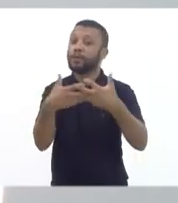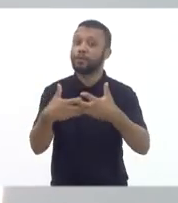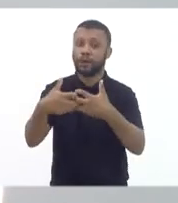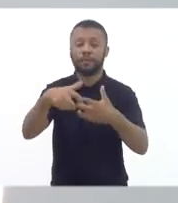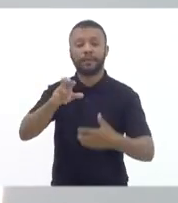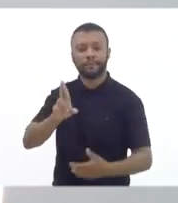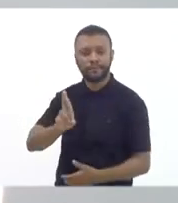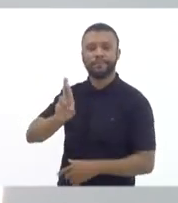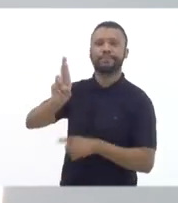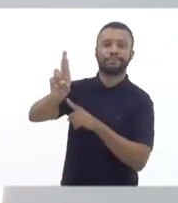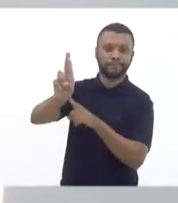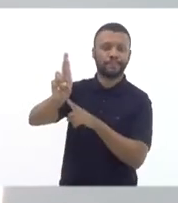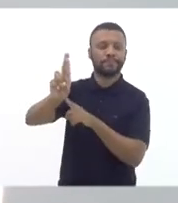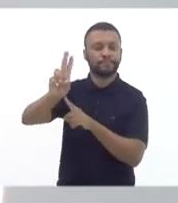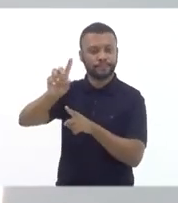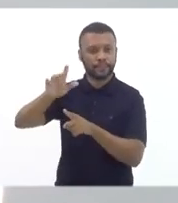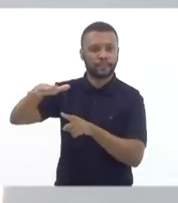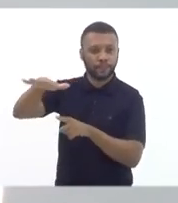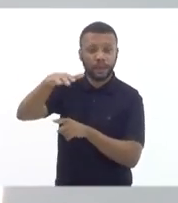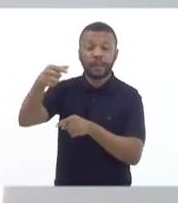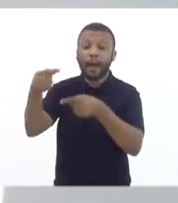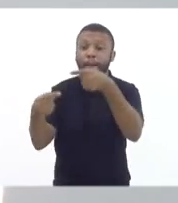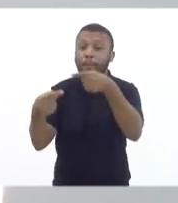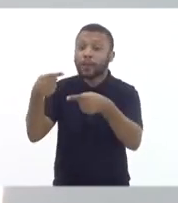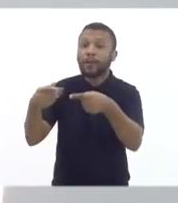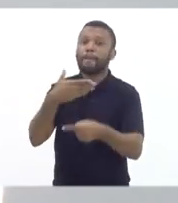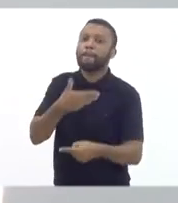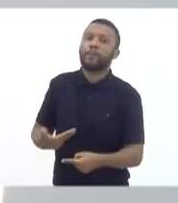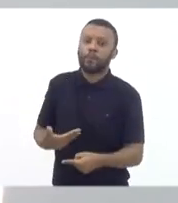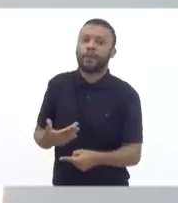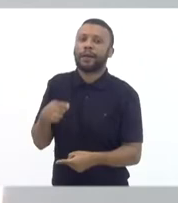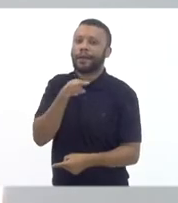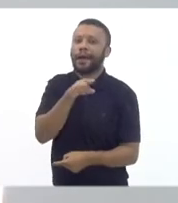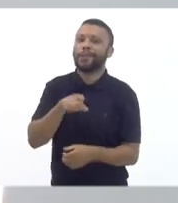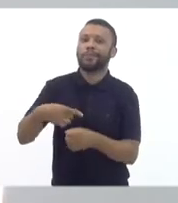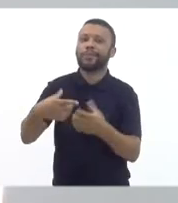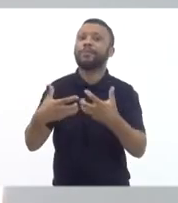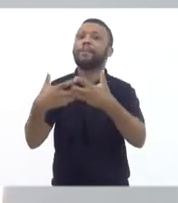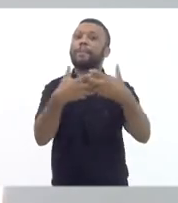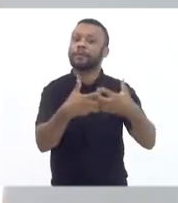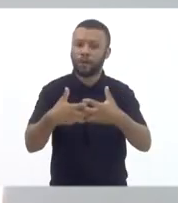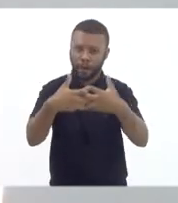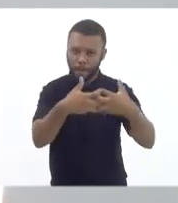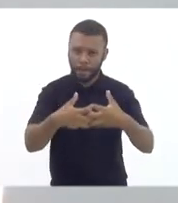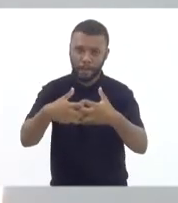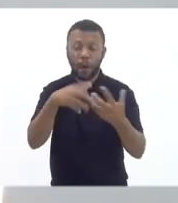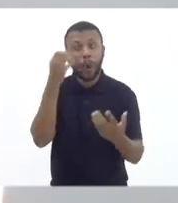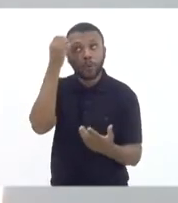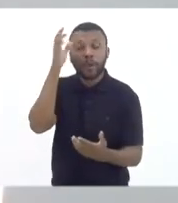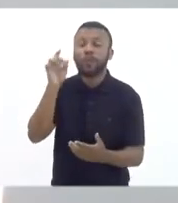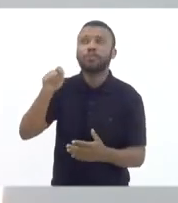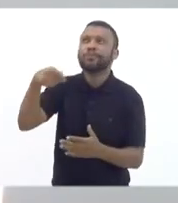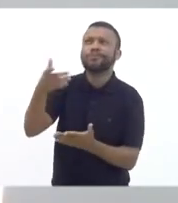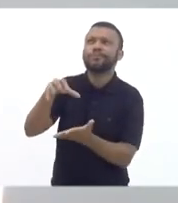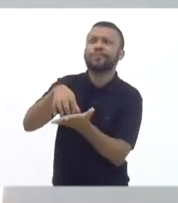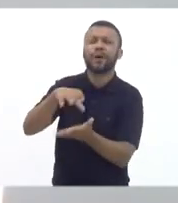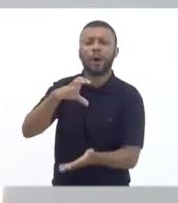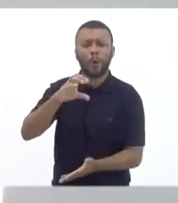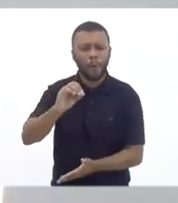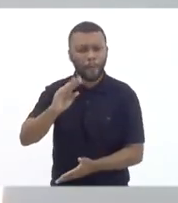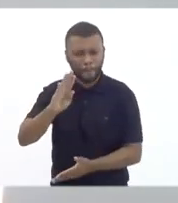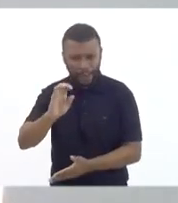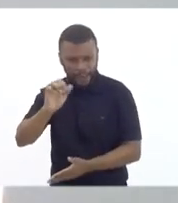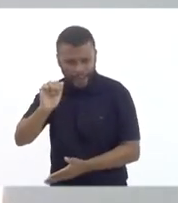frente da política pública lá, até agora. Eu não me lembro, João, o nome do órgão, desculpa, acho que é COBEA, né?